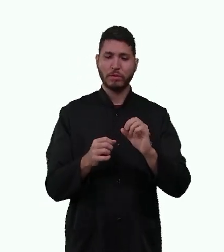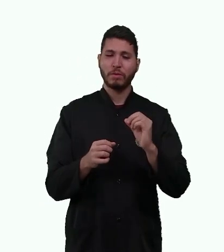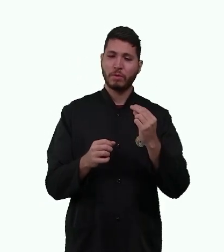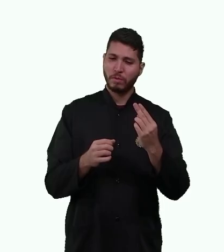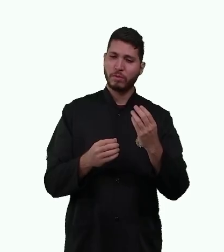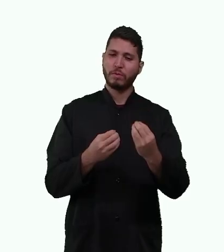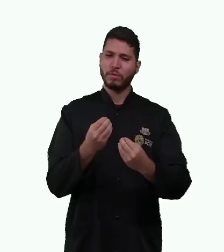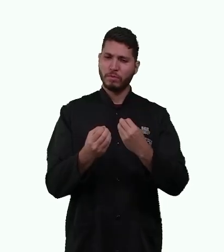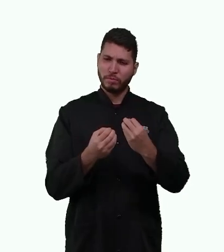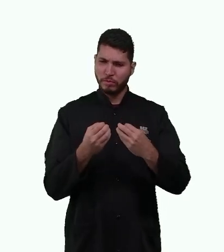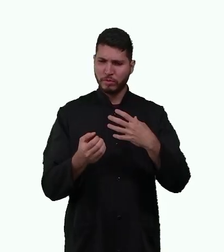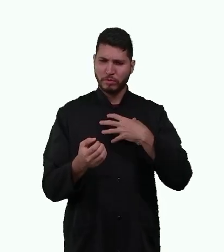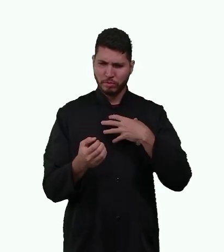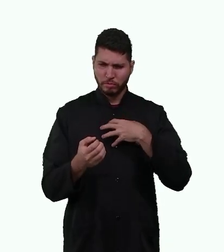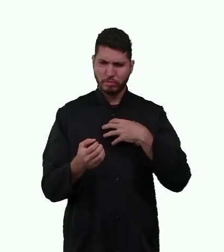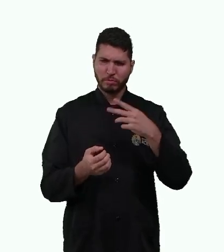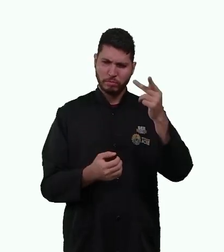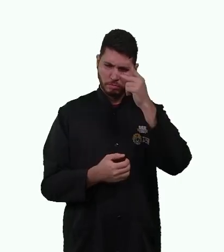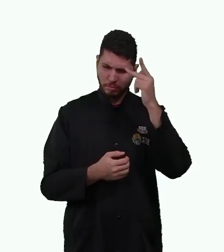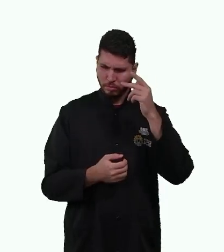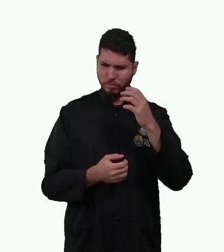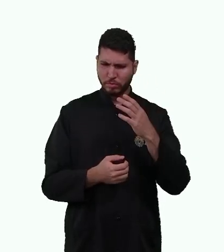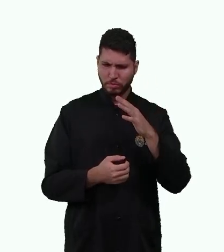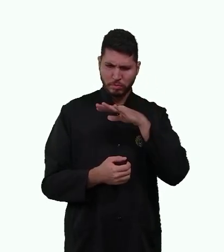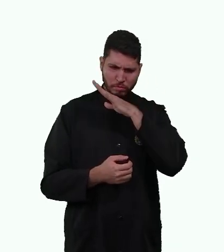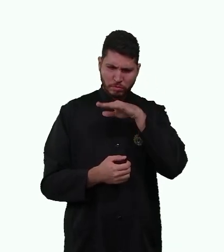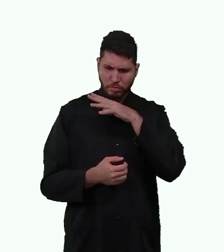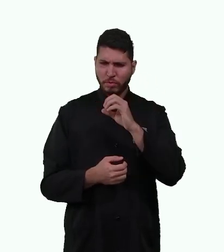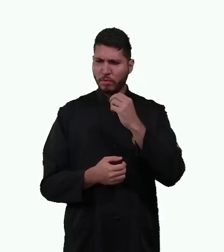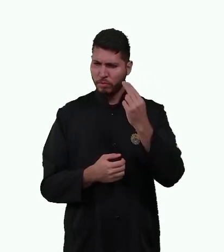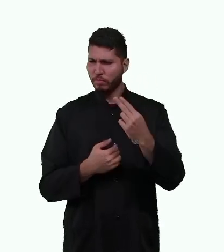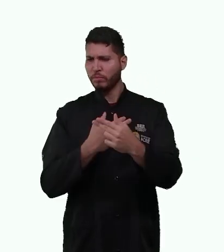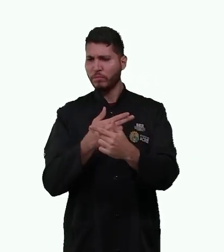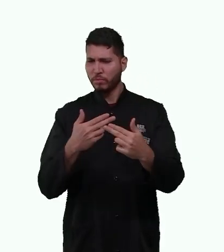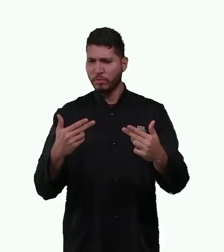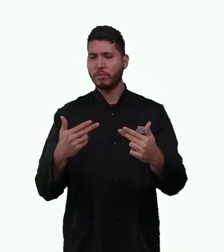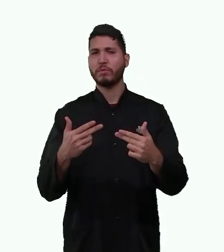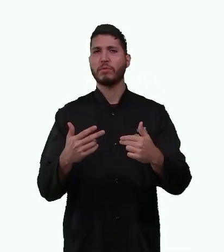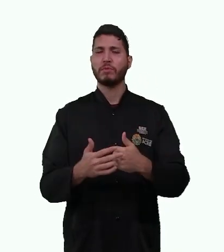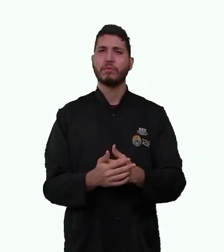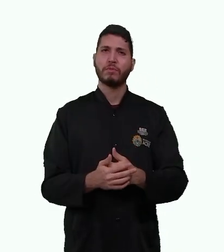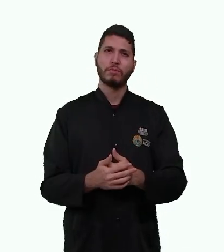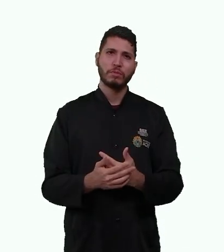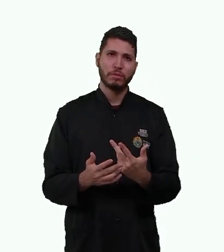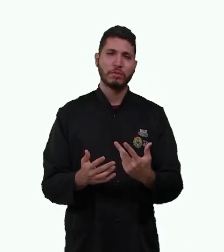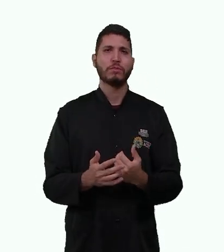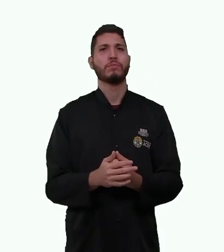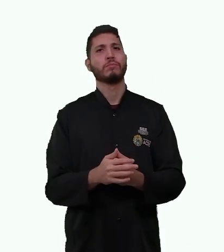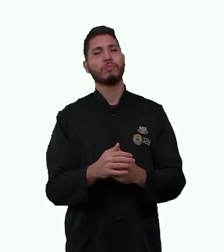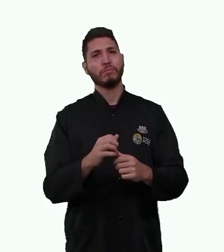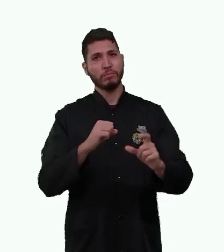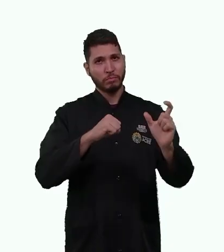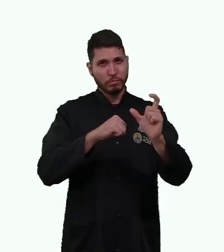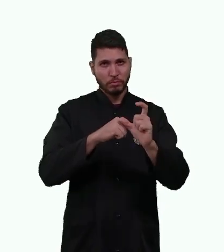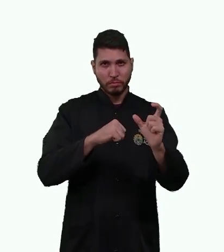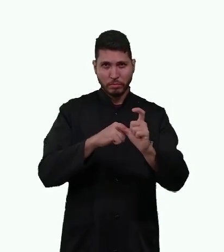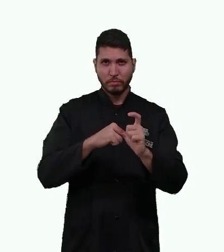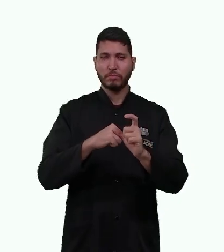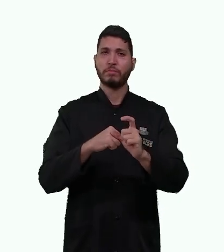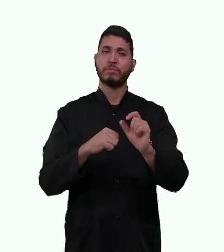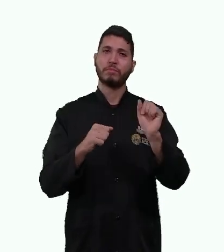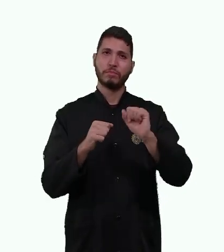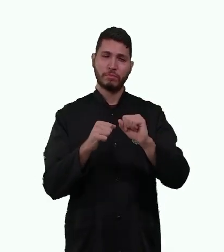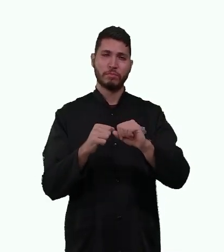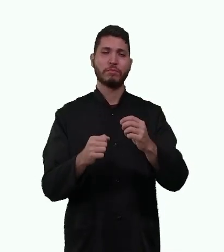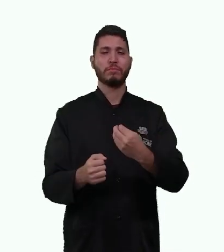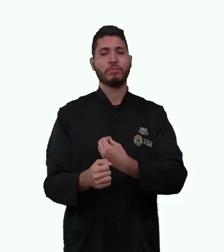uma persona, um animal ou uma coisa. Ou seja, um substantivo, já seja no